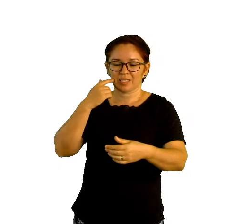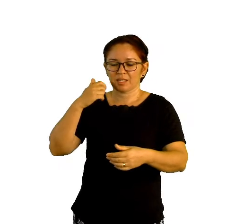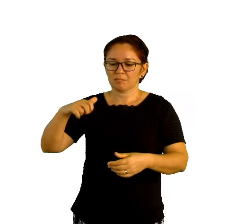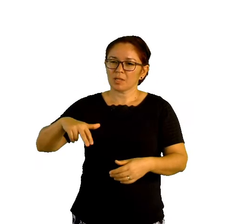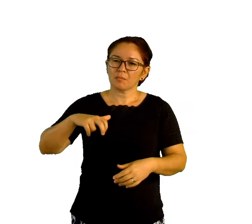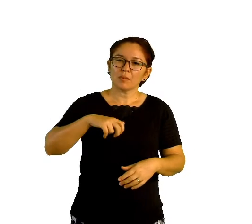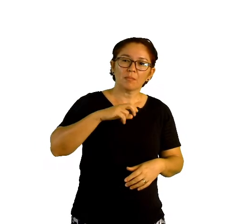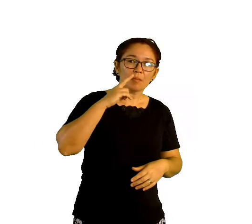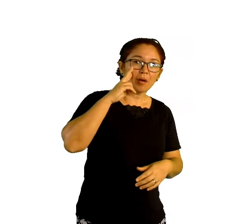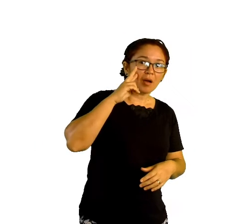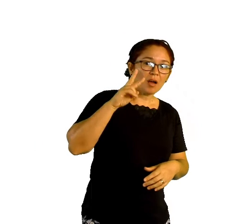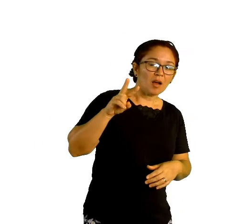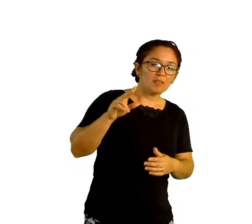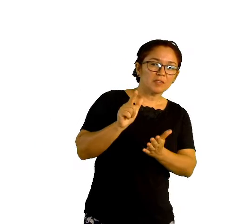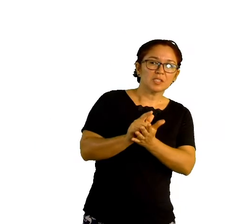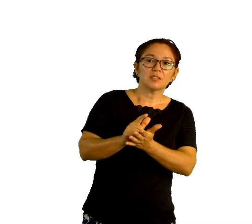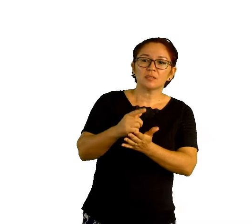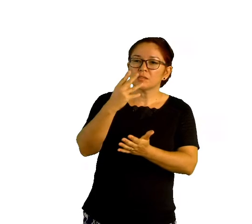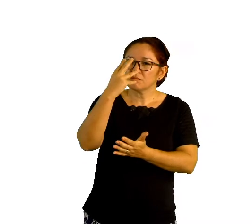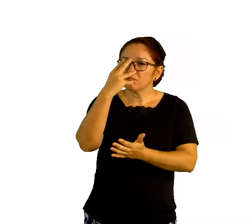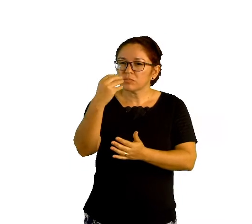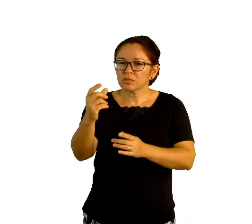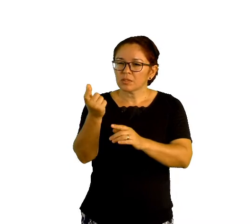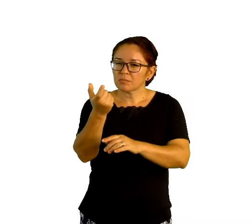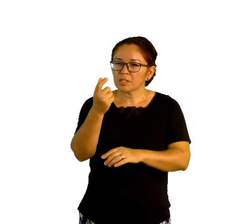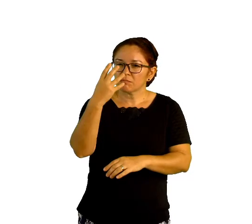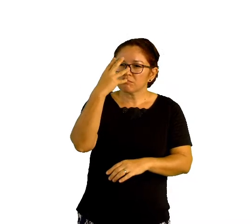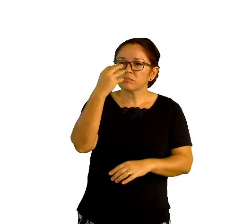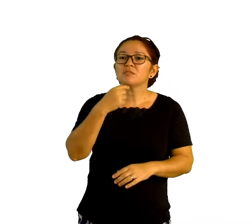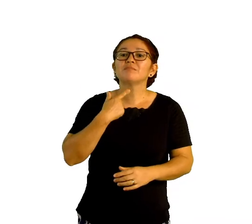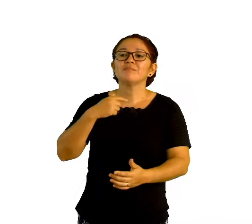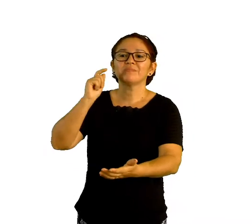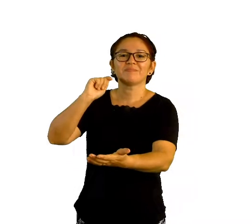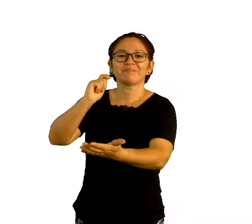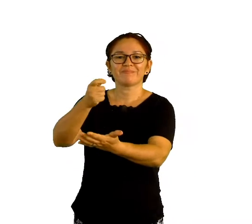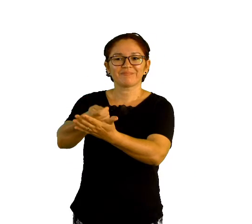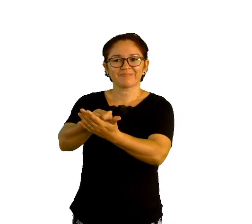vai trazer a informação a respeito daquilo que está sendo